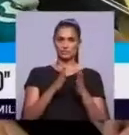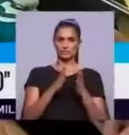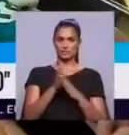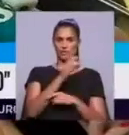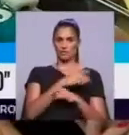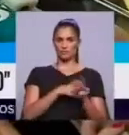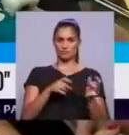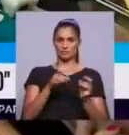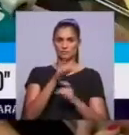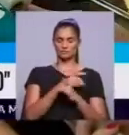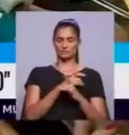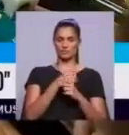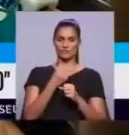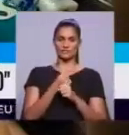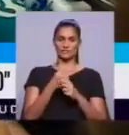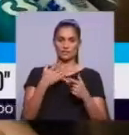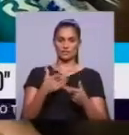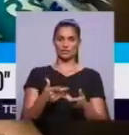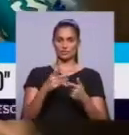Europa